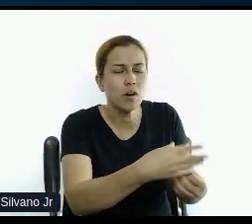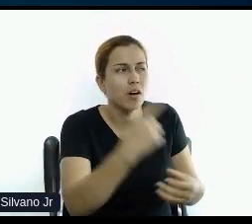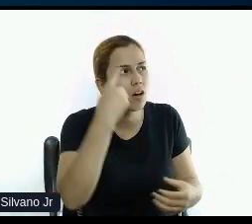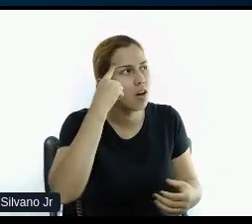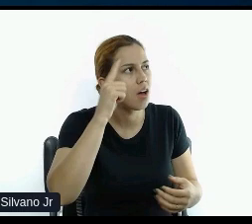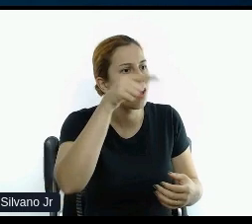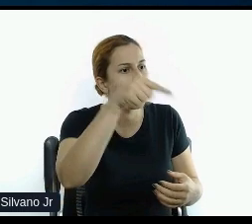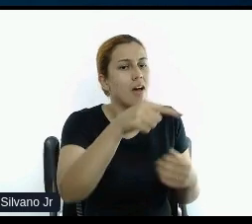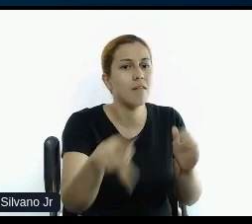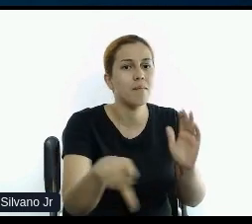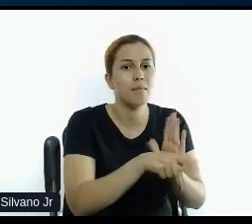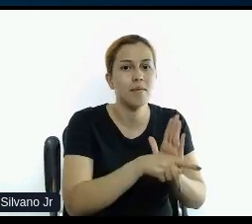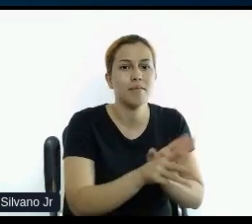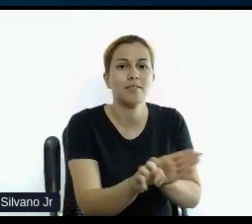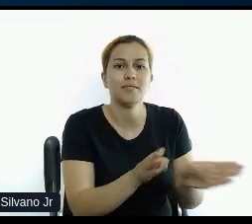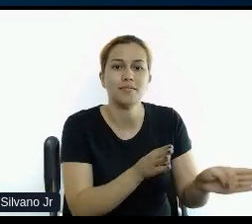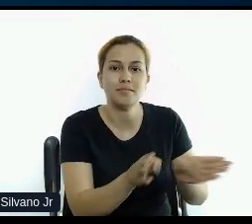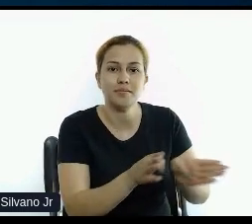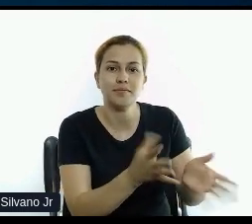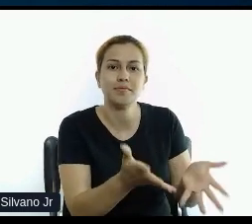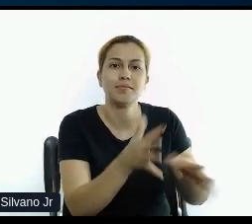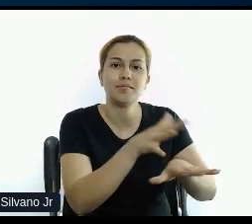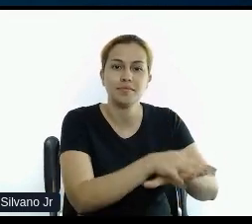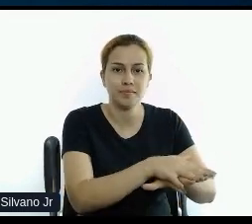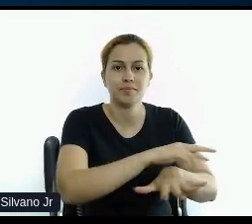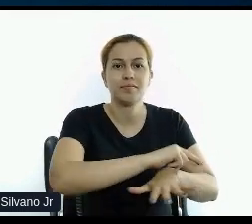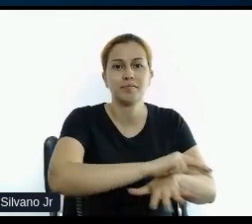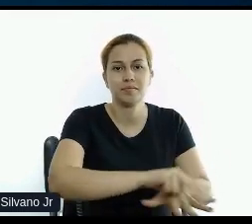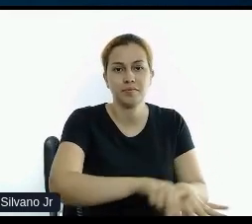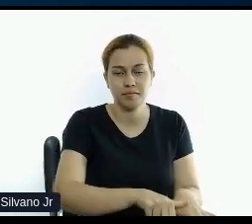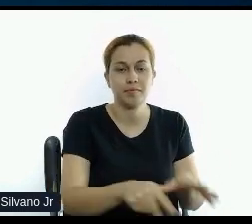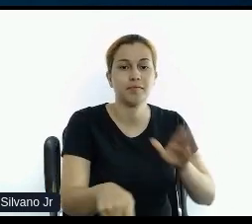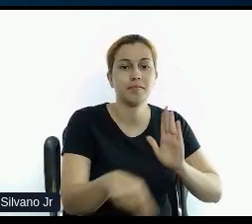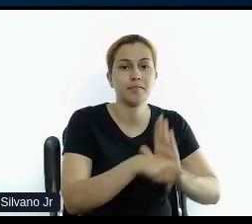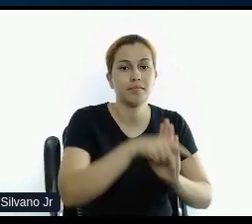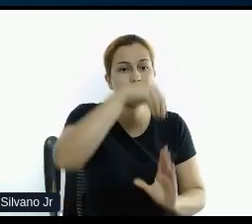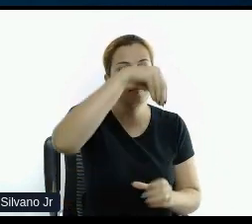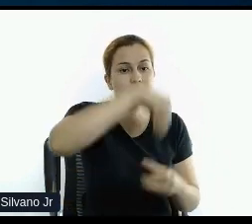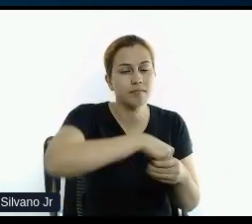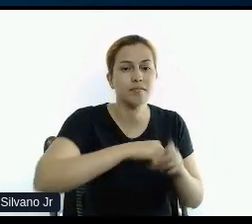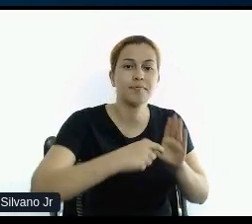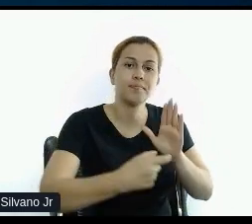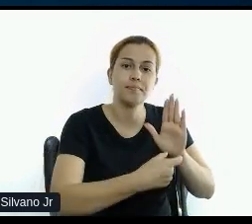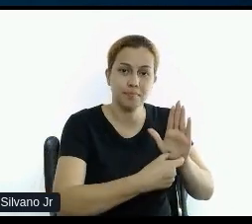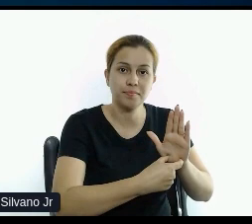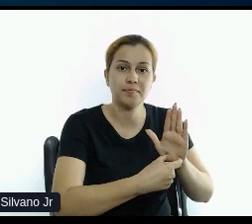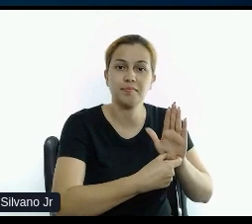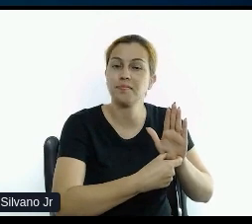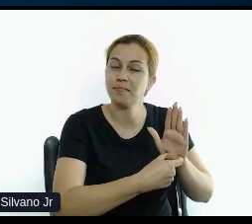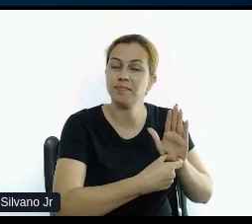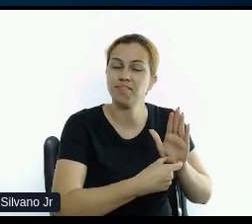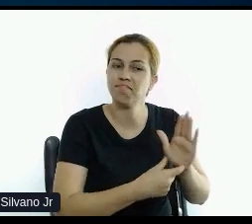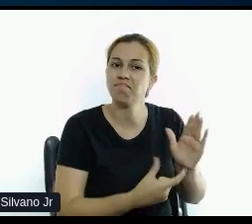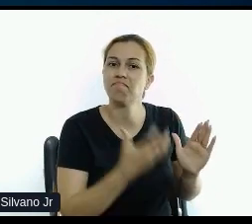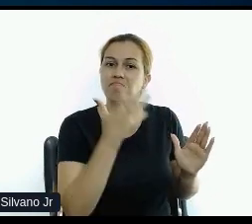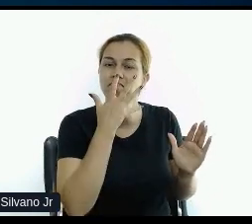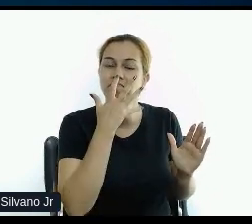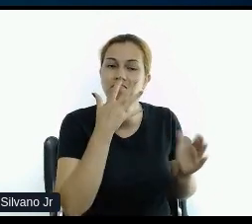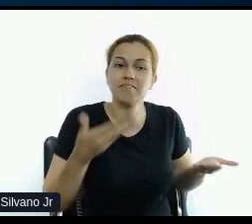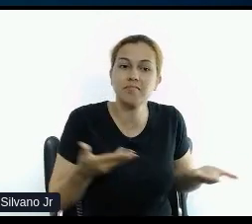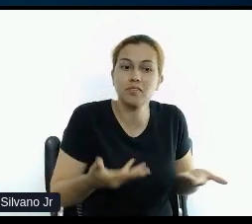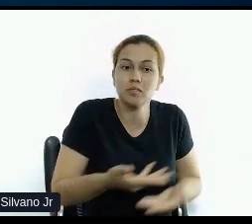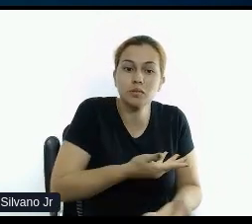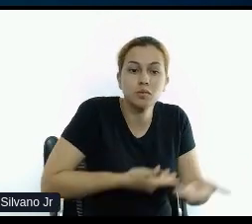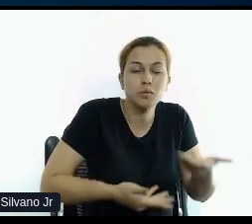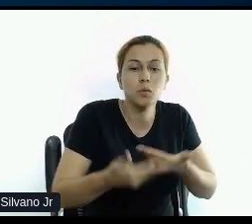inclusão, de acessibilidade dentro do processo de desenvolvimento de software emergente. Então, é interessante agora a gente já começar a